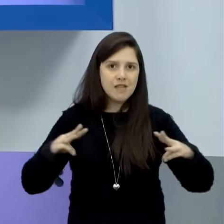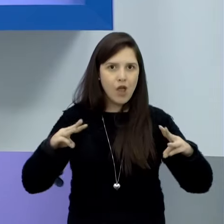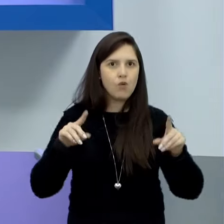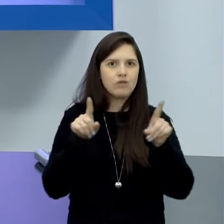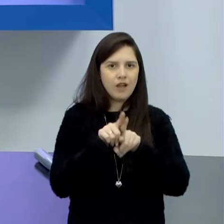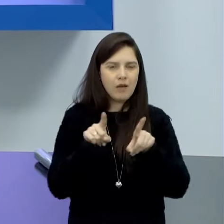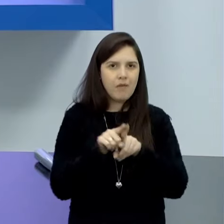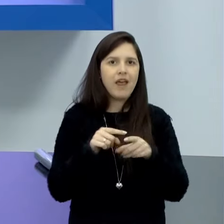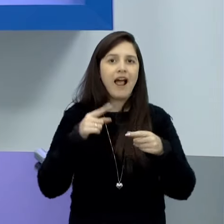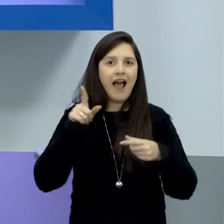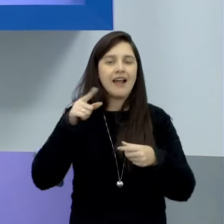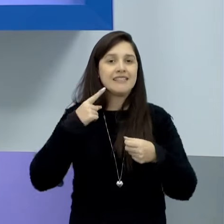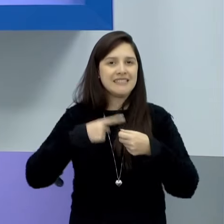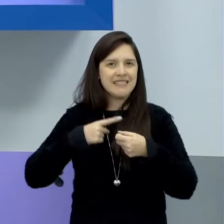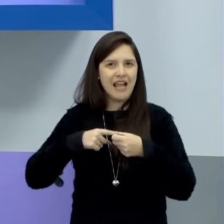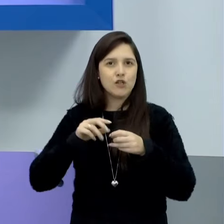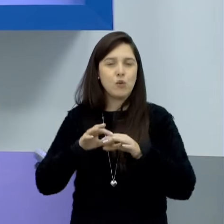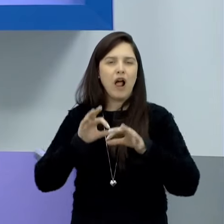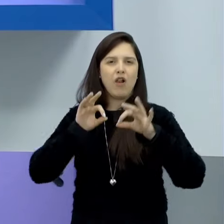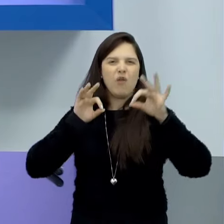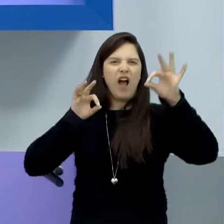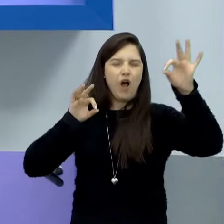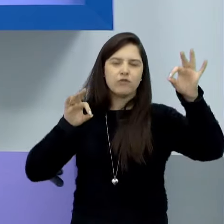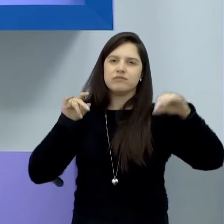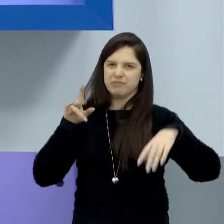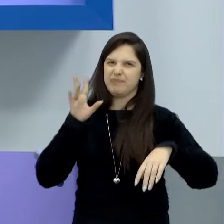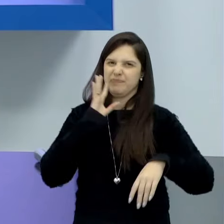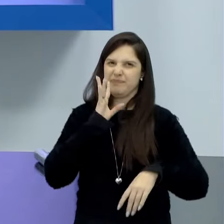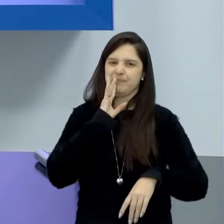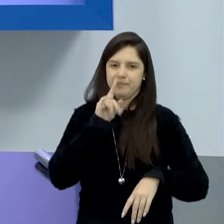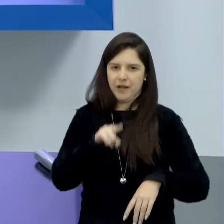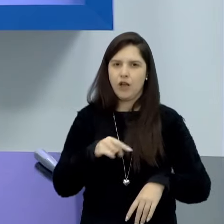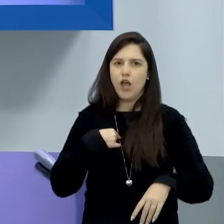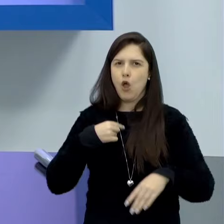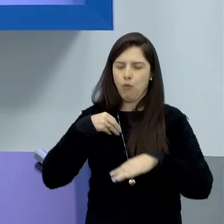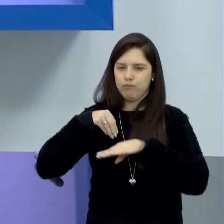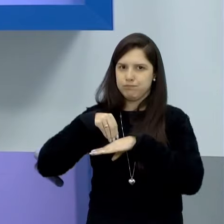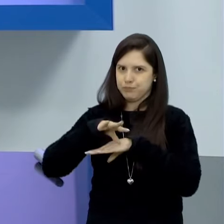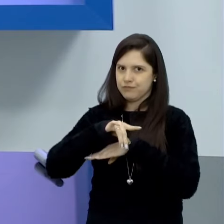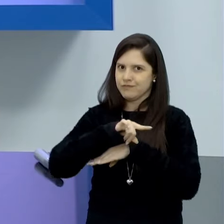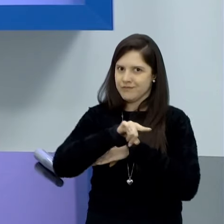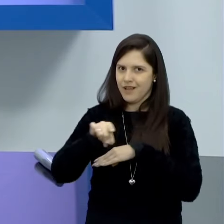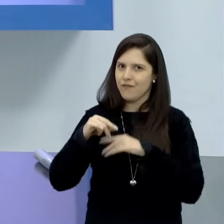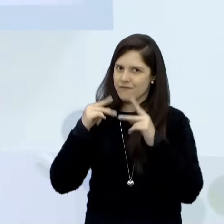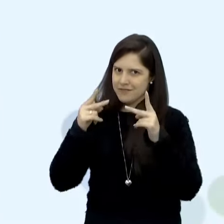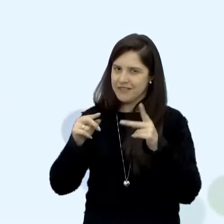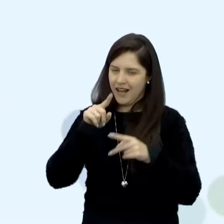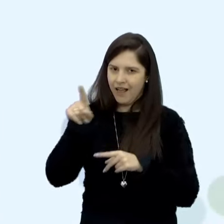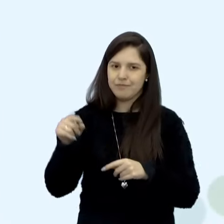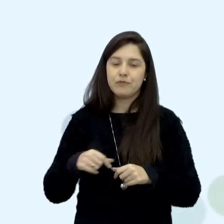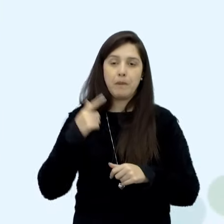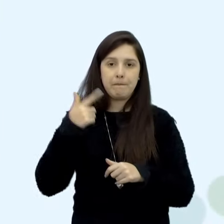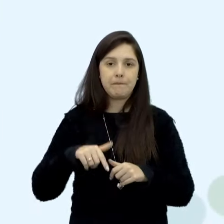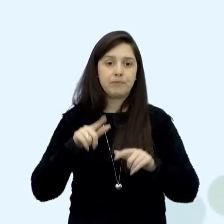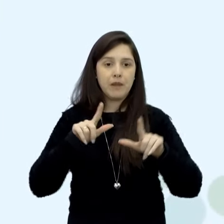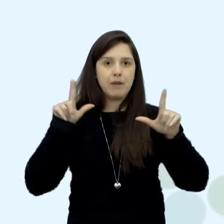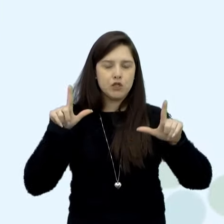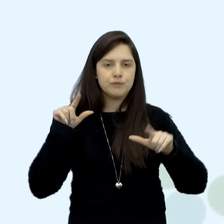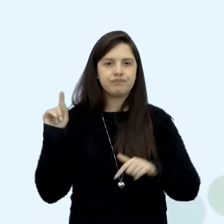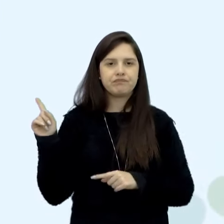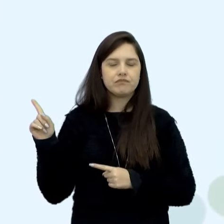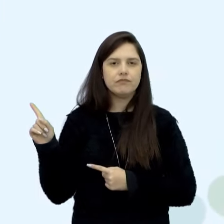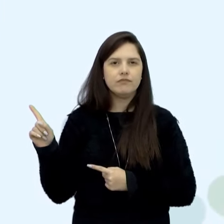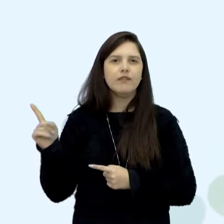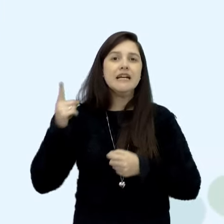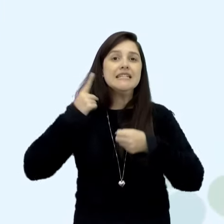ver a cidade lá do alto e tirar umas fotos bem legais. Então, recomendo para vocês. Mas vamos lá para a nossa imagem.